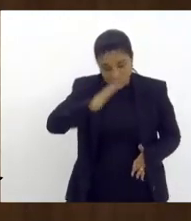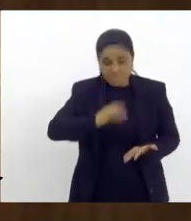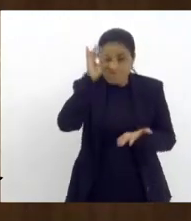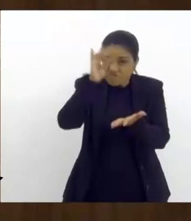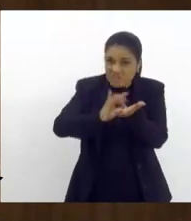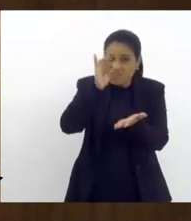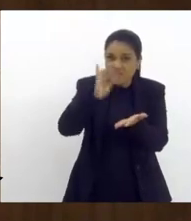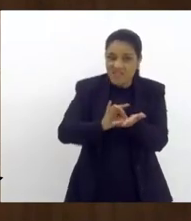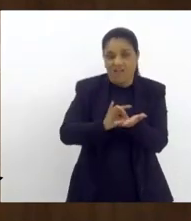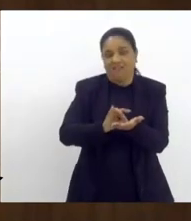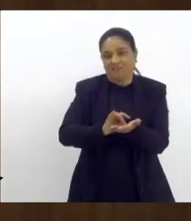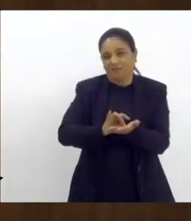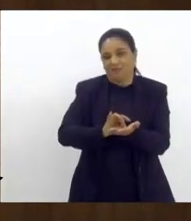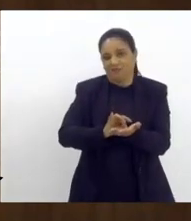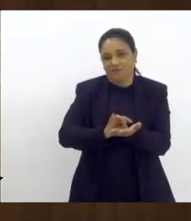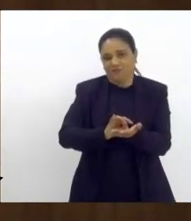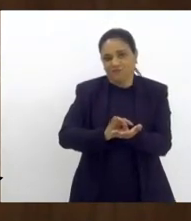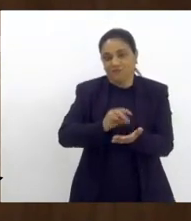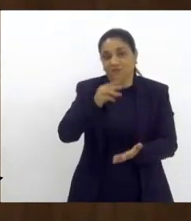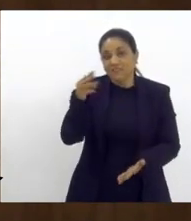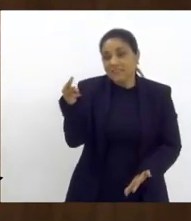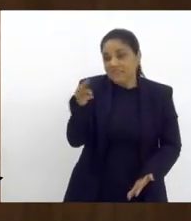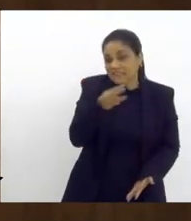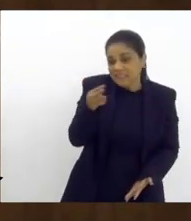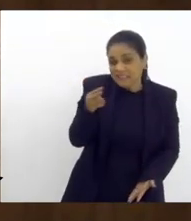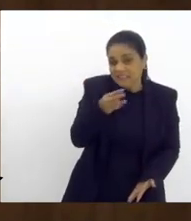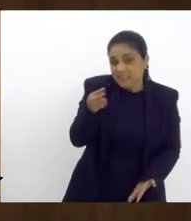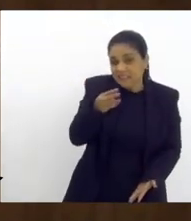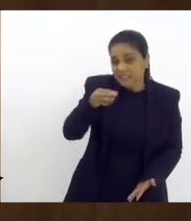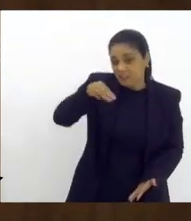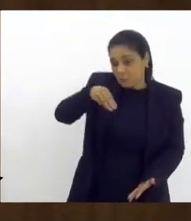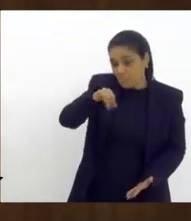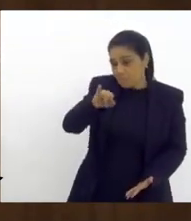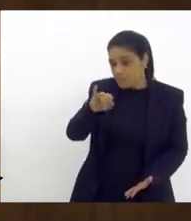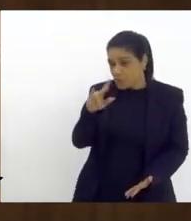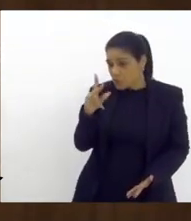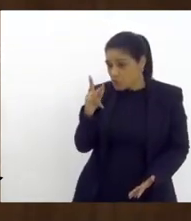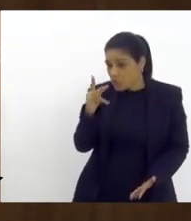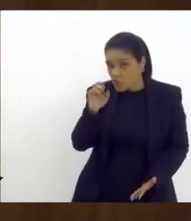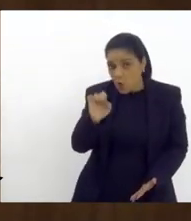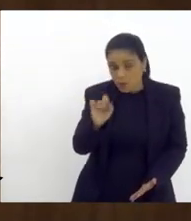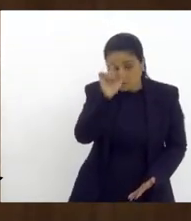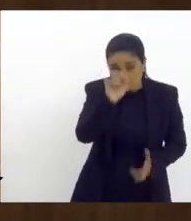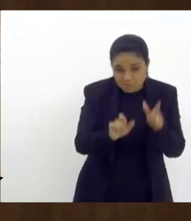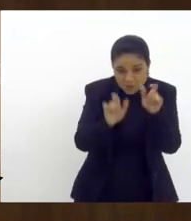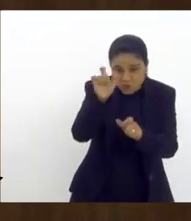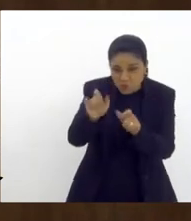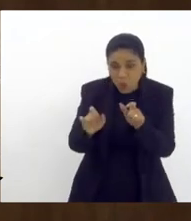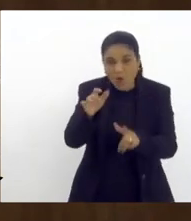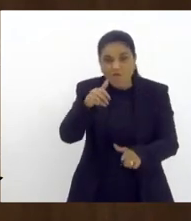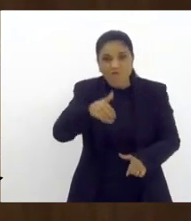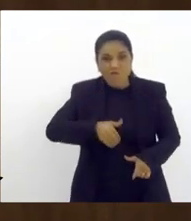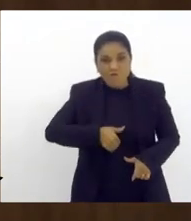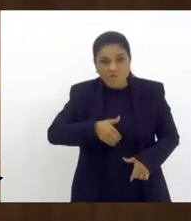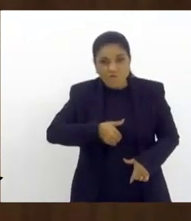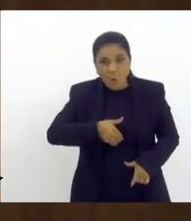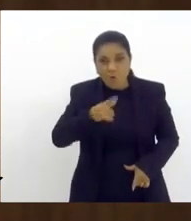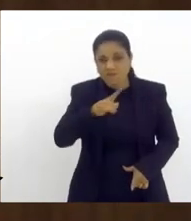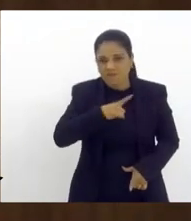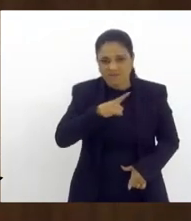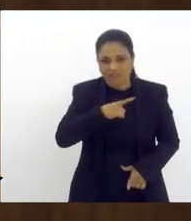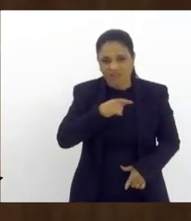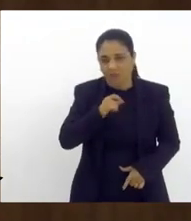que nós temos 33 milhões de pessoas passando fome e quem diz isso não é